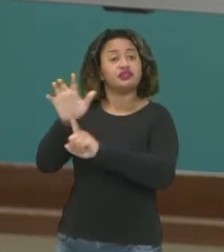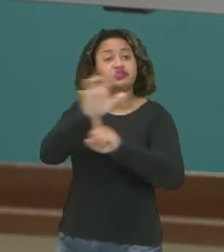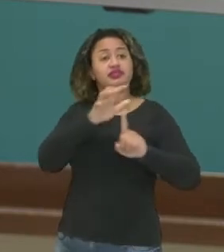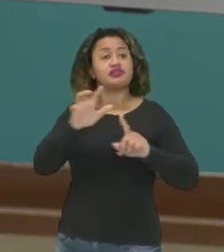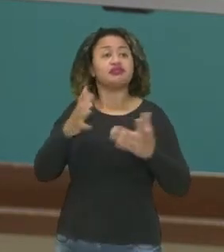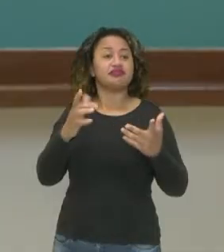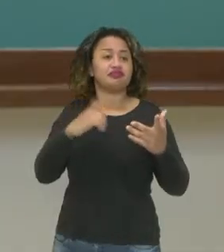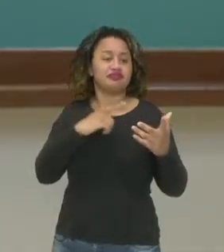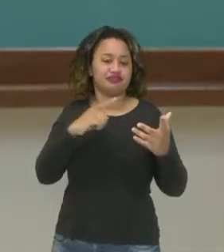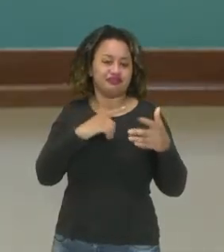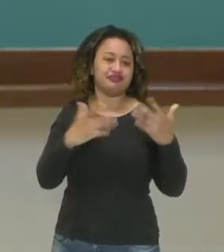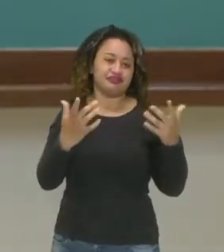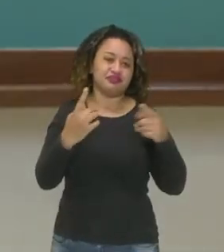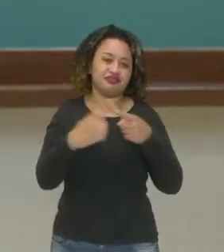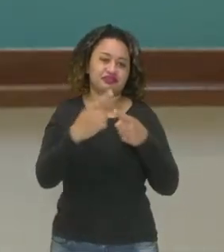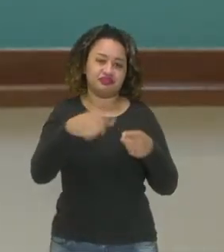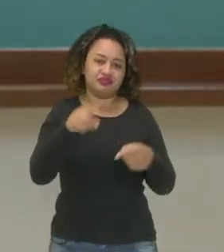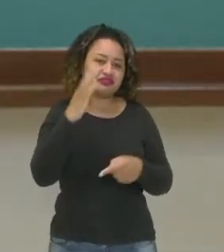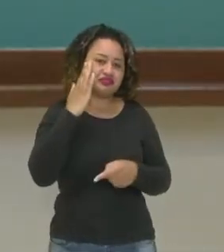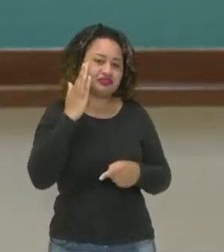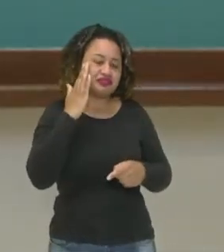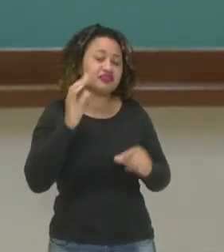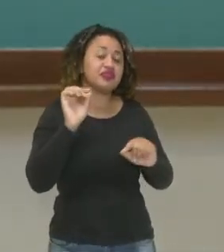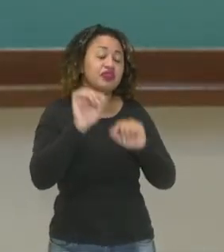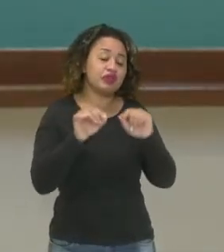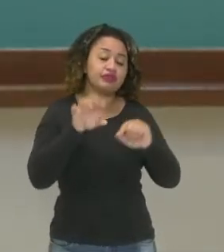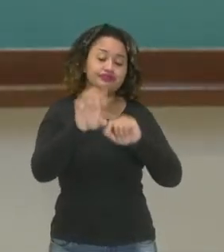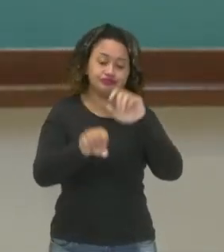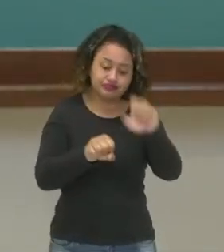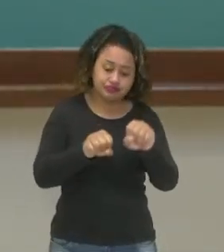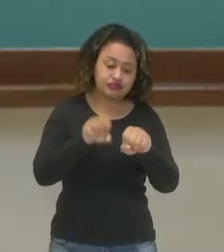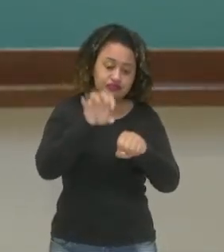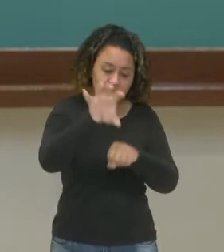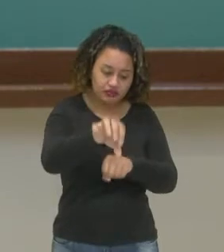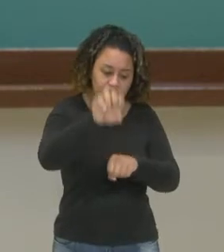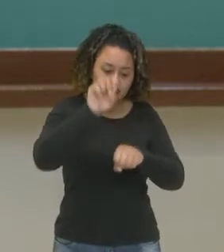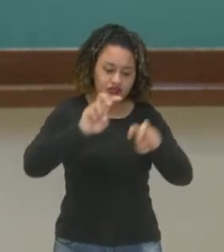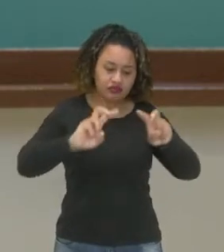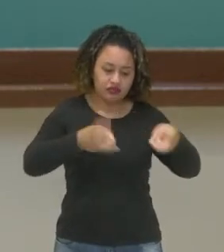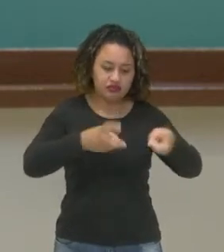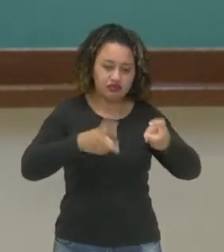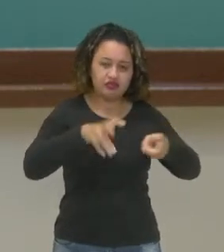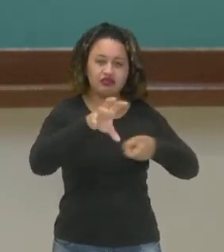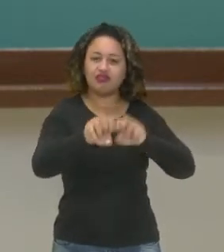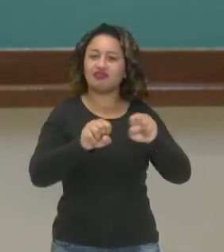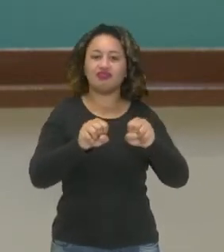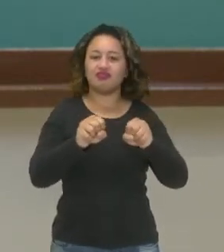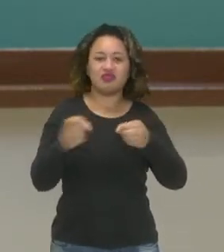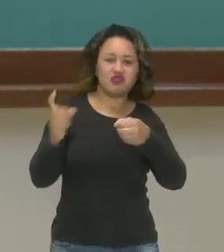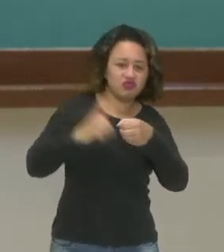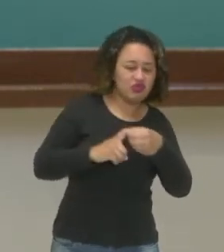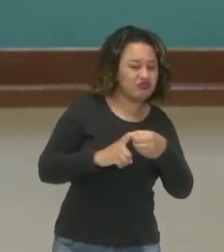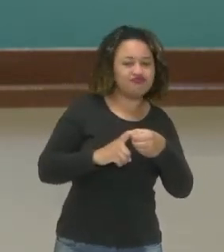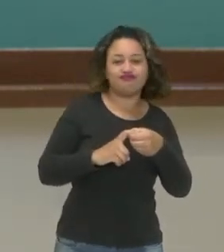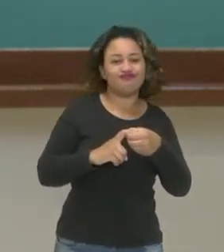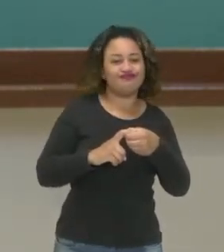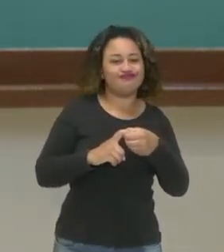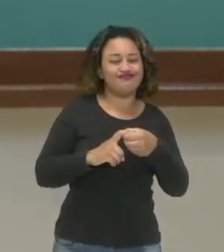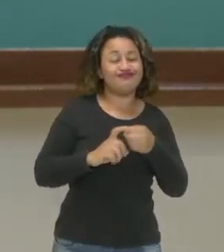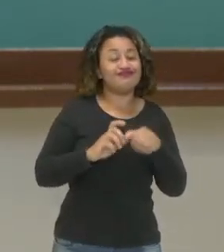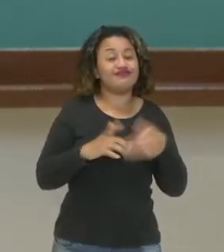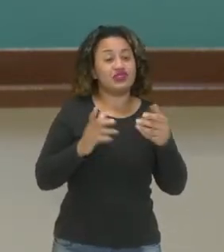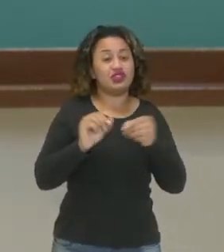ali. Porque você sabe que uma vez que você extraiu, né, ele não vai se regenerar. E aí cria